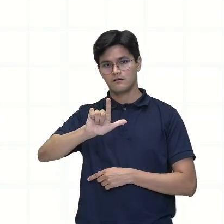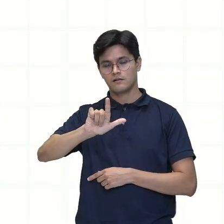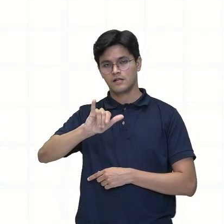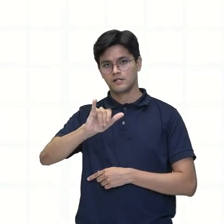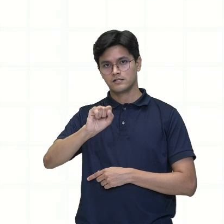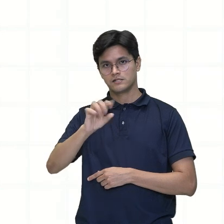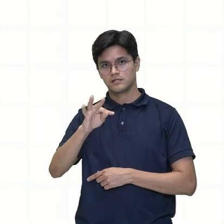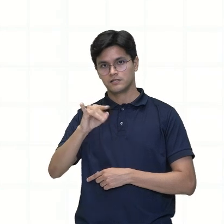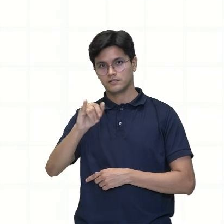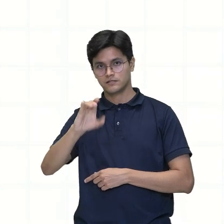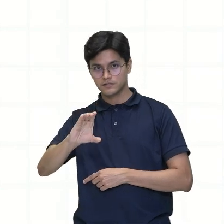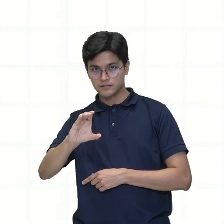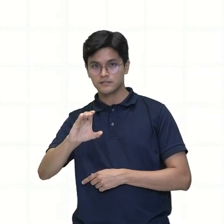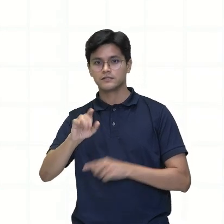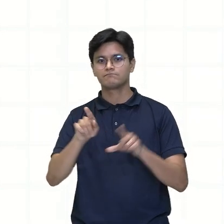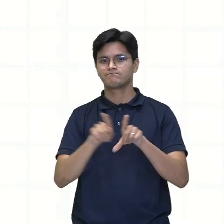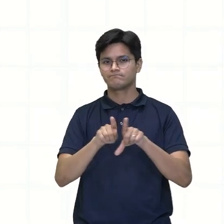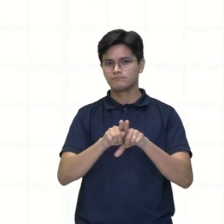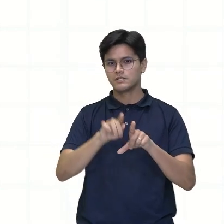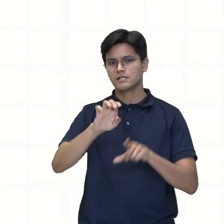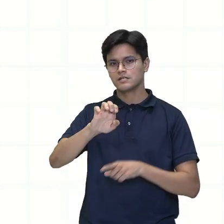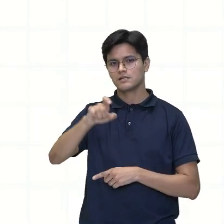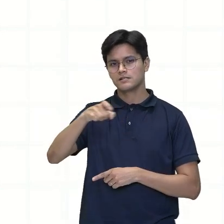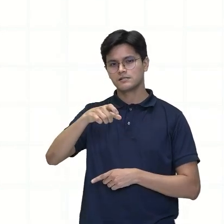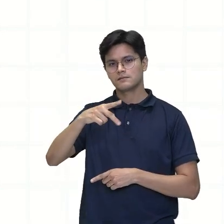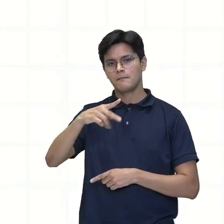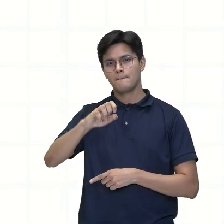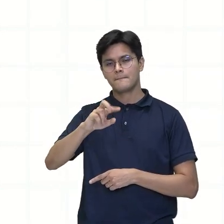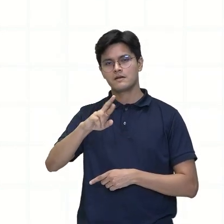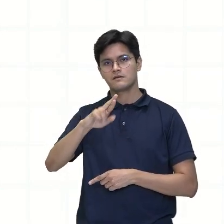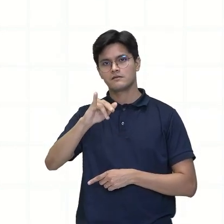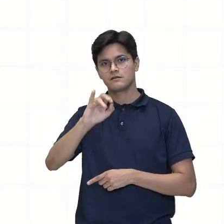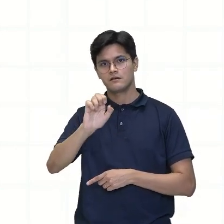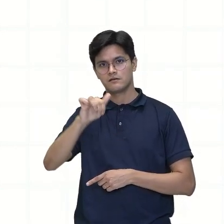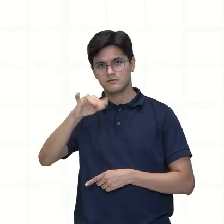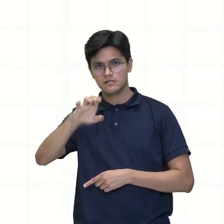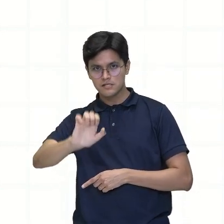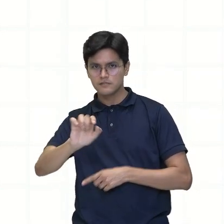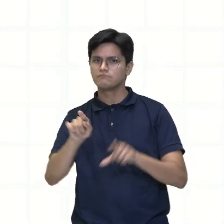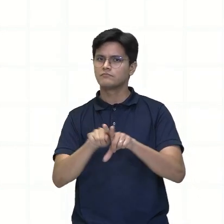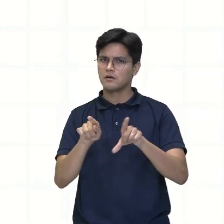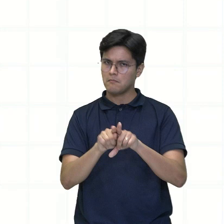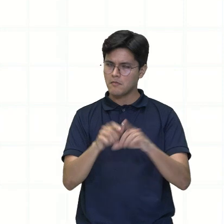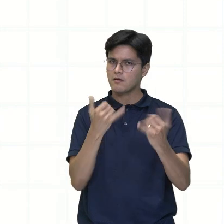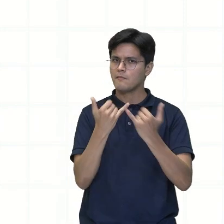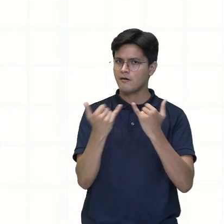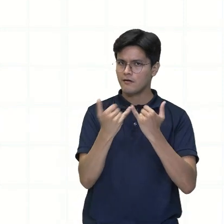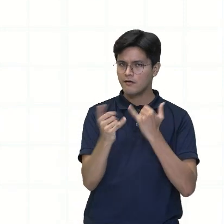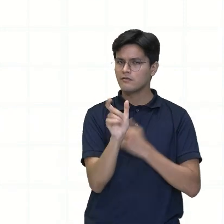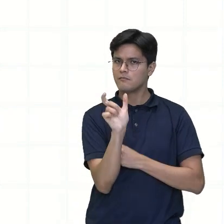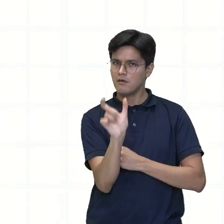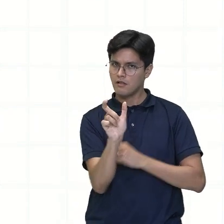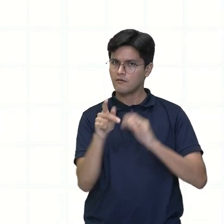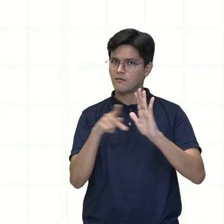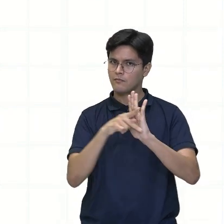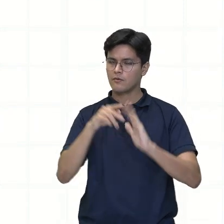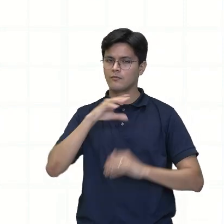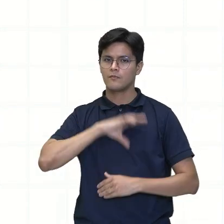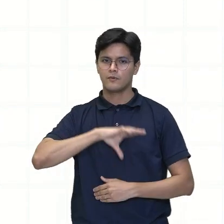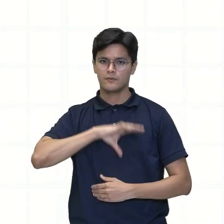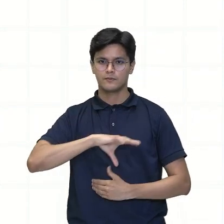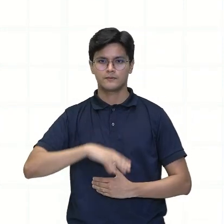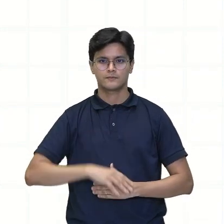Experience, né? Que é experiência, parecida com o nosso português. Vamos marcar lá aqui também. What they can now get from